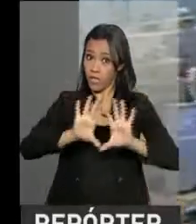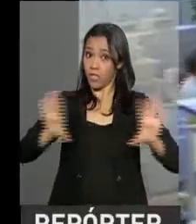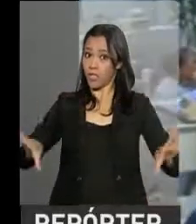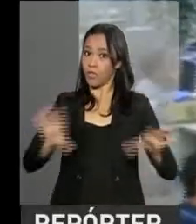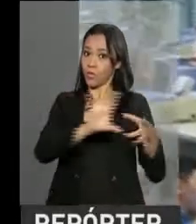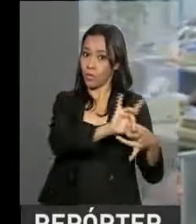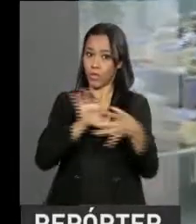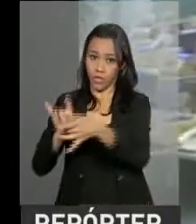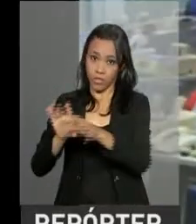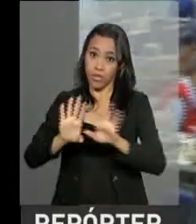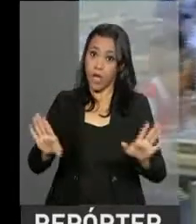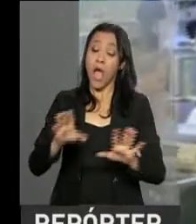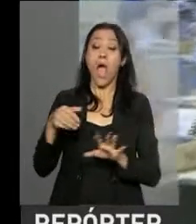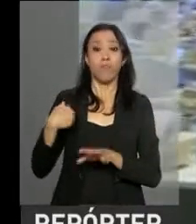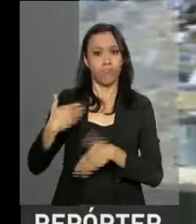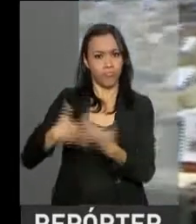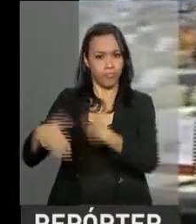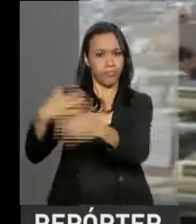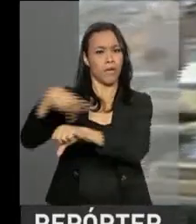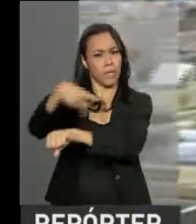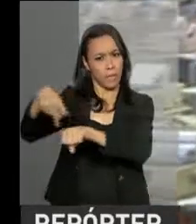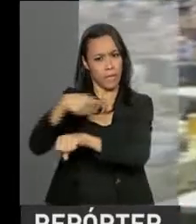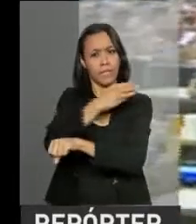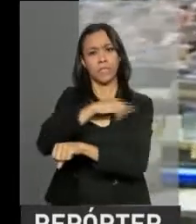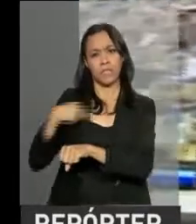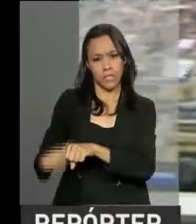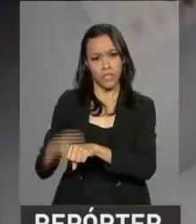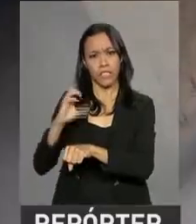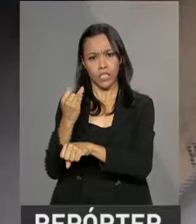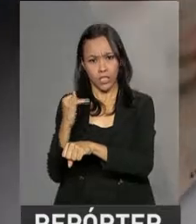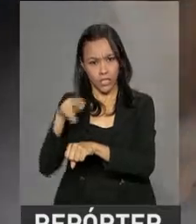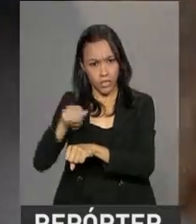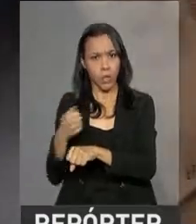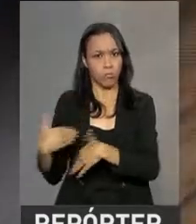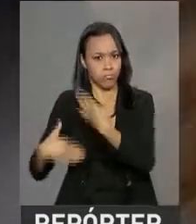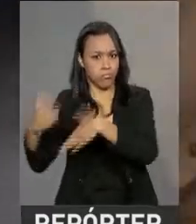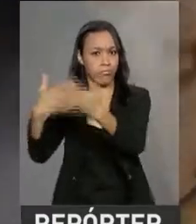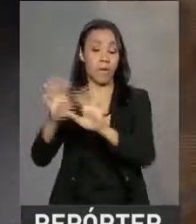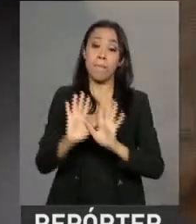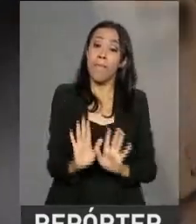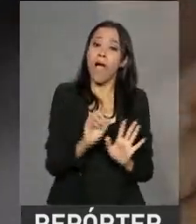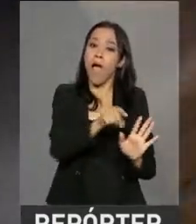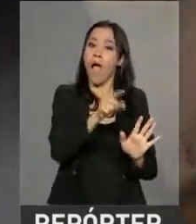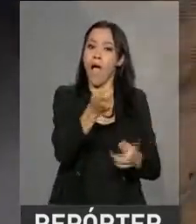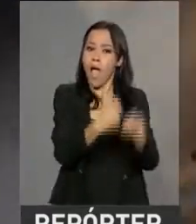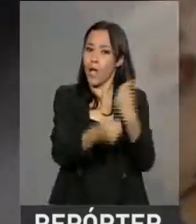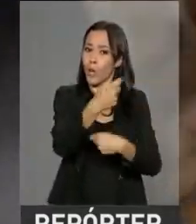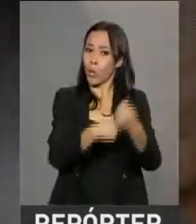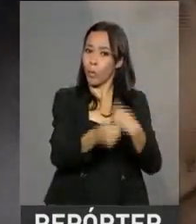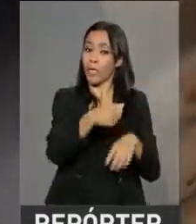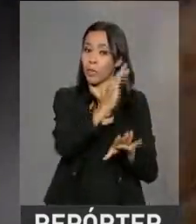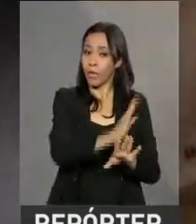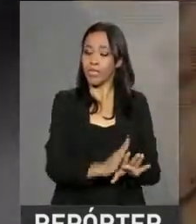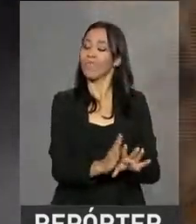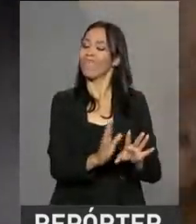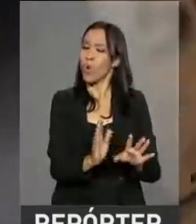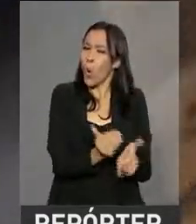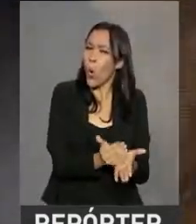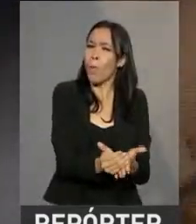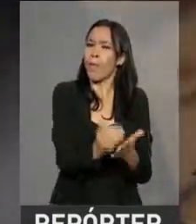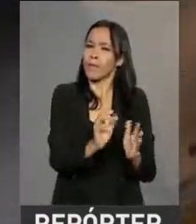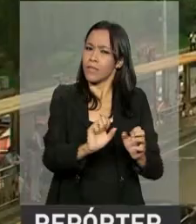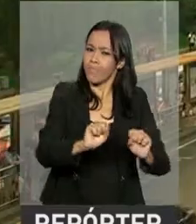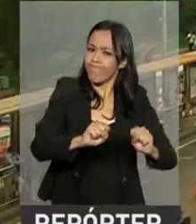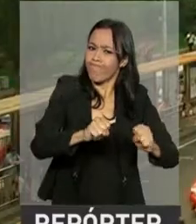China desacelera mais cresce em níveis mais altos que a média mundial já economia brasileira começa a se recuperar da